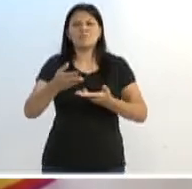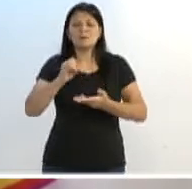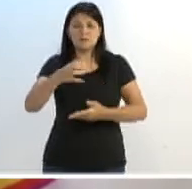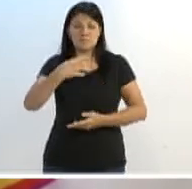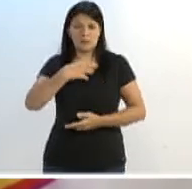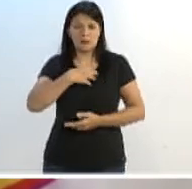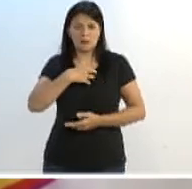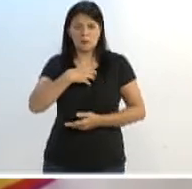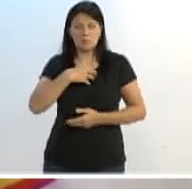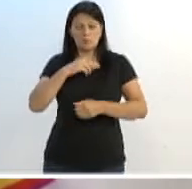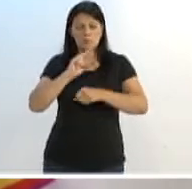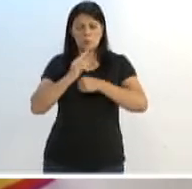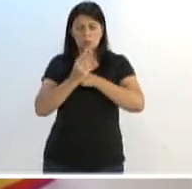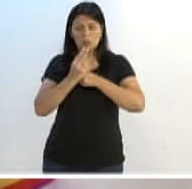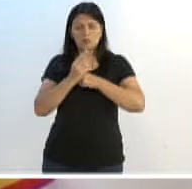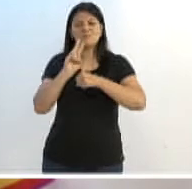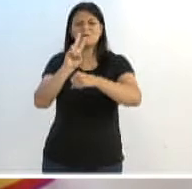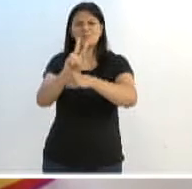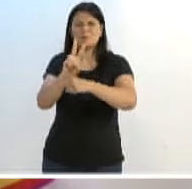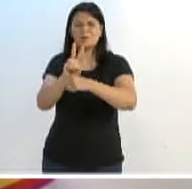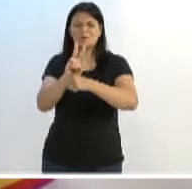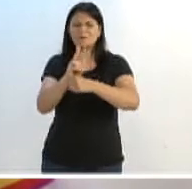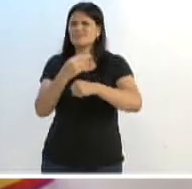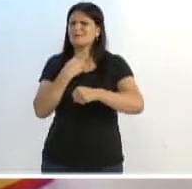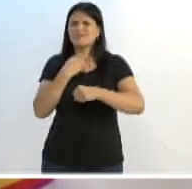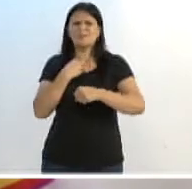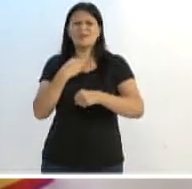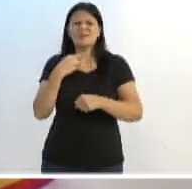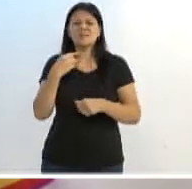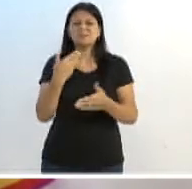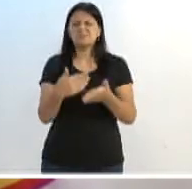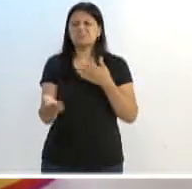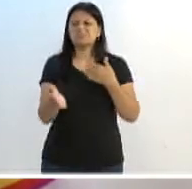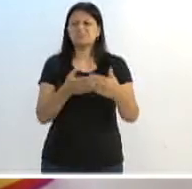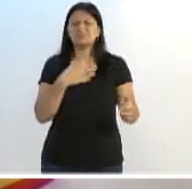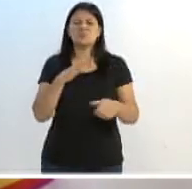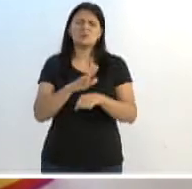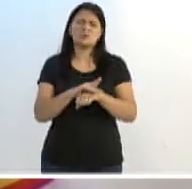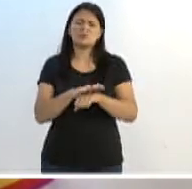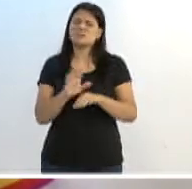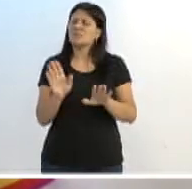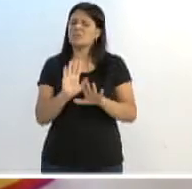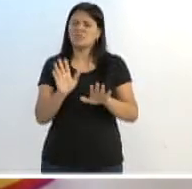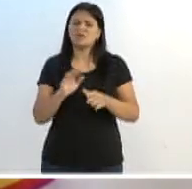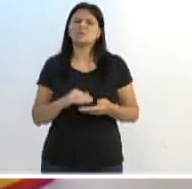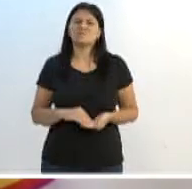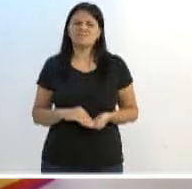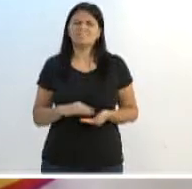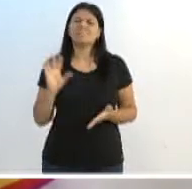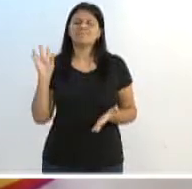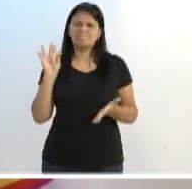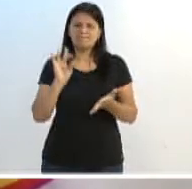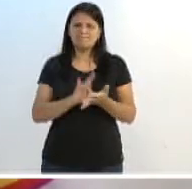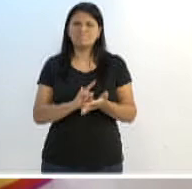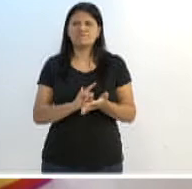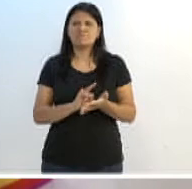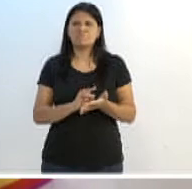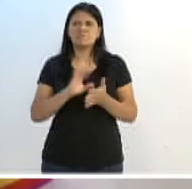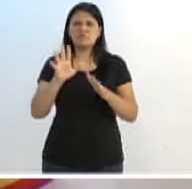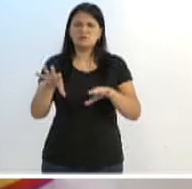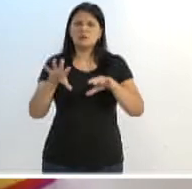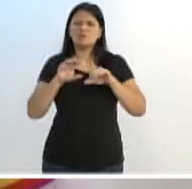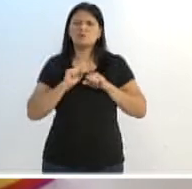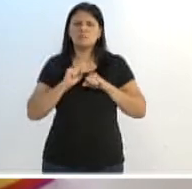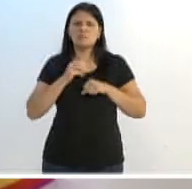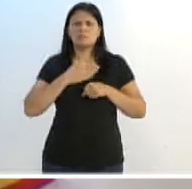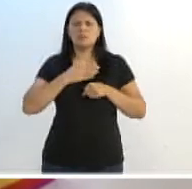também cuida do próximo. Não levar a doença como uma brincadeira. Ela não é uma brincadeira. A doença existe. Tanto está aí que acometeu meu pai e minha mãe, e